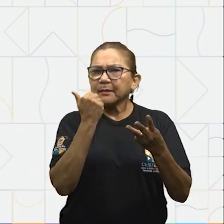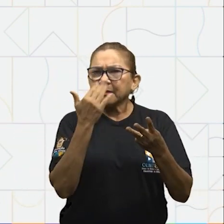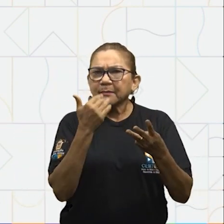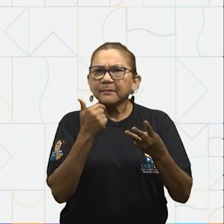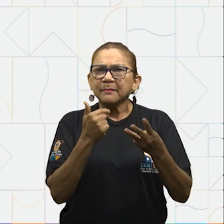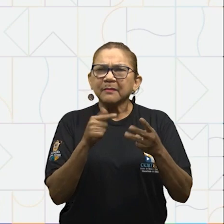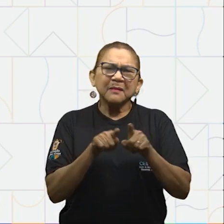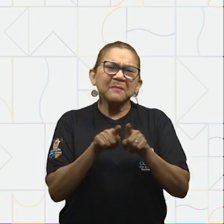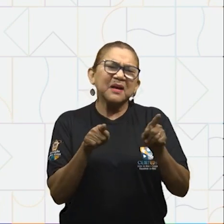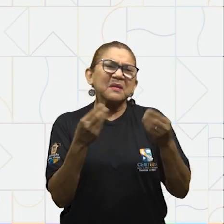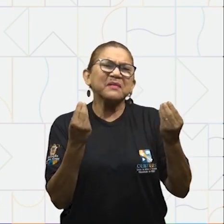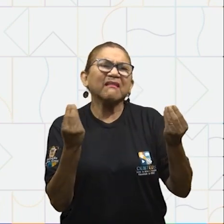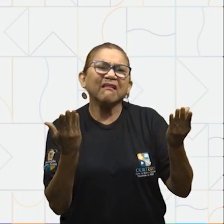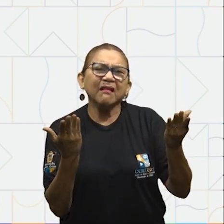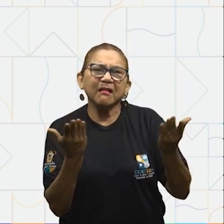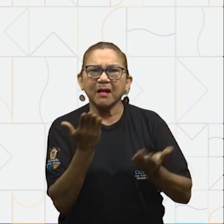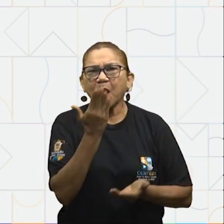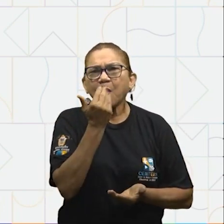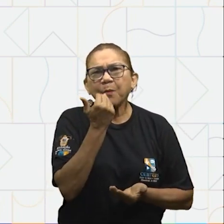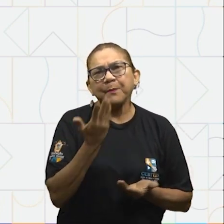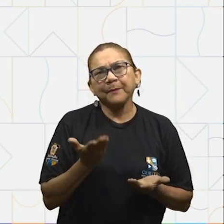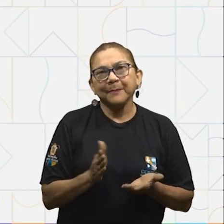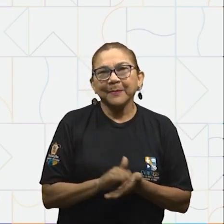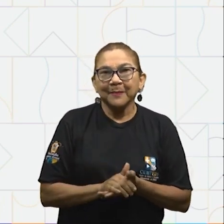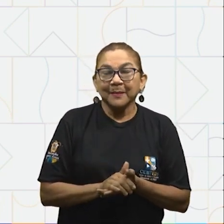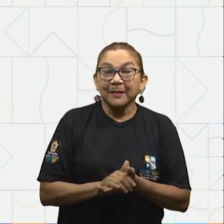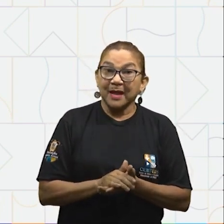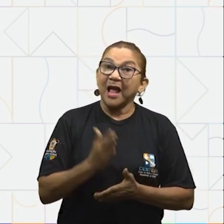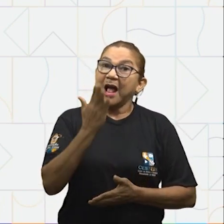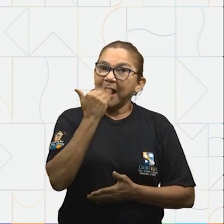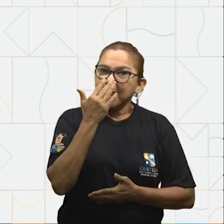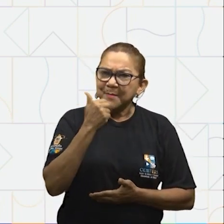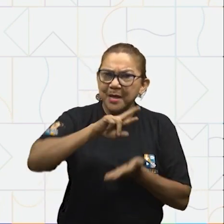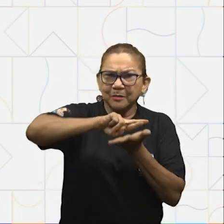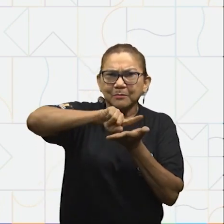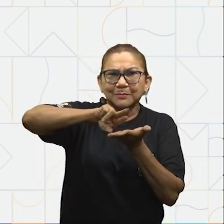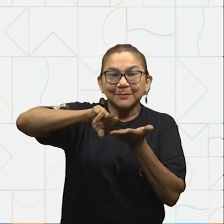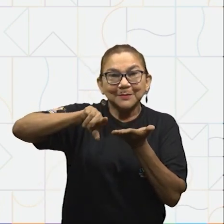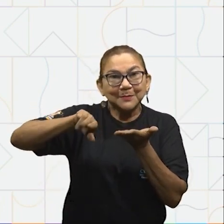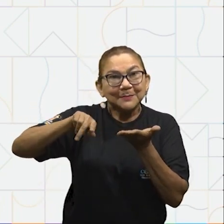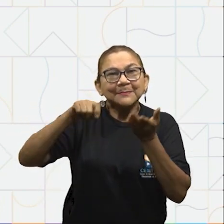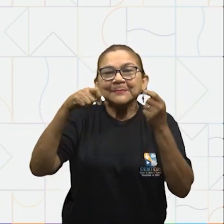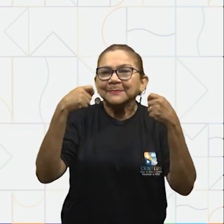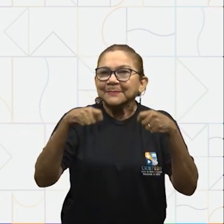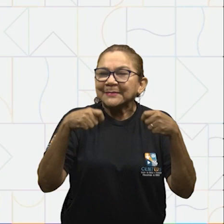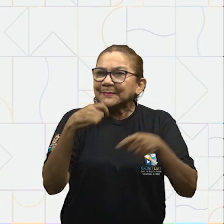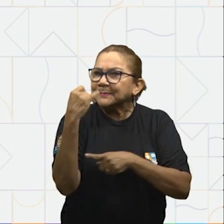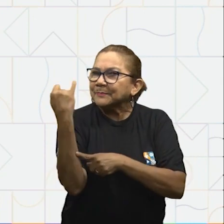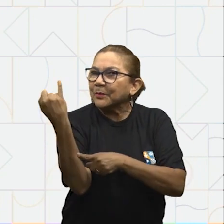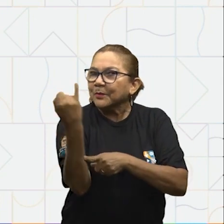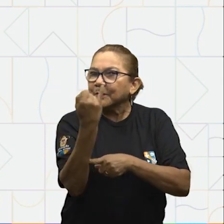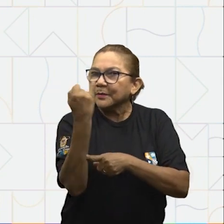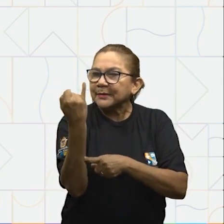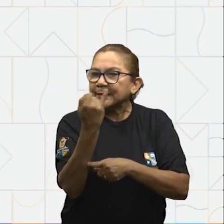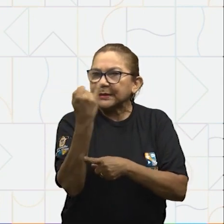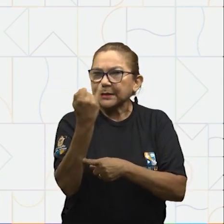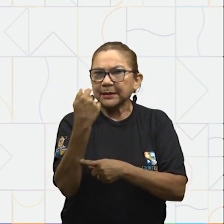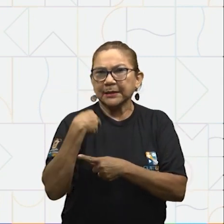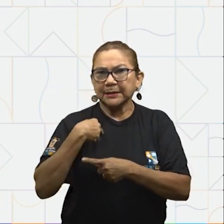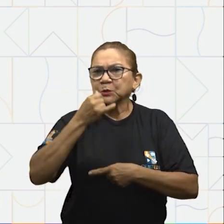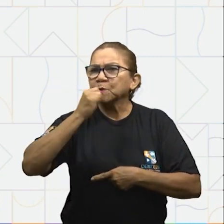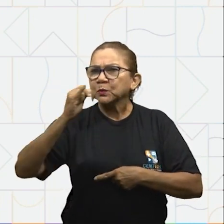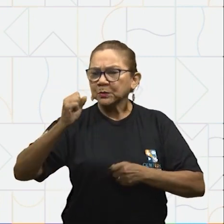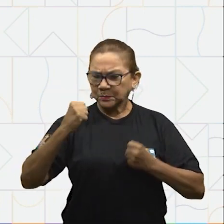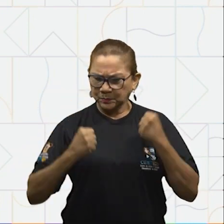que serve a alimentação? Os alimentos servem para que nós possamos ter energia para crescer e